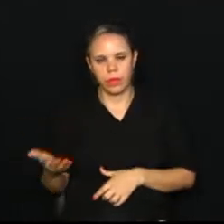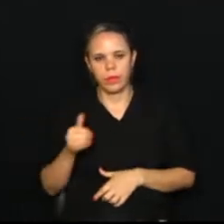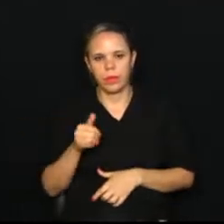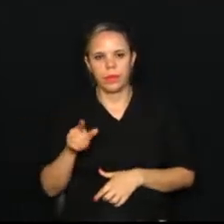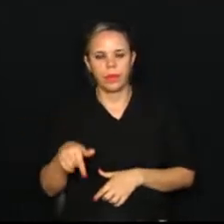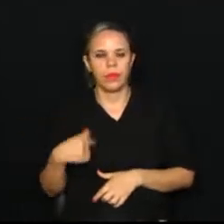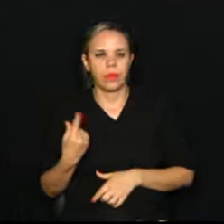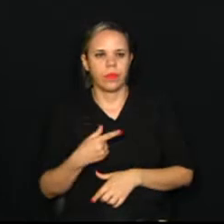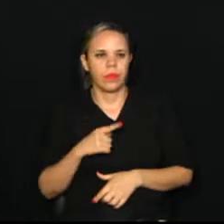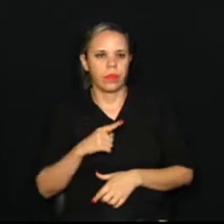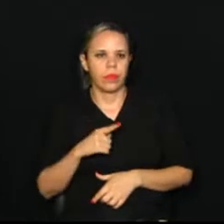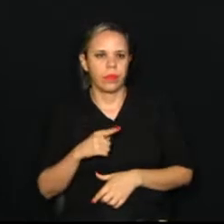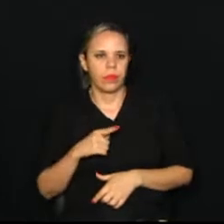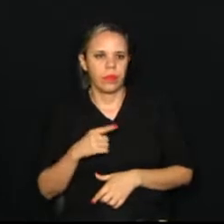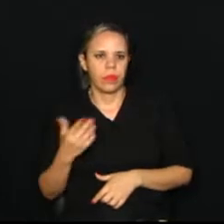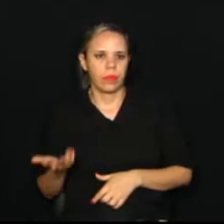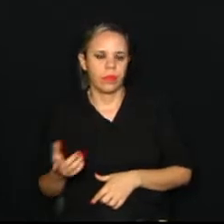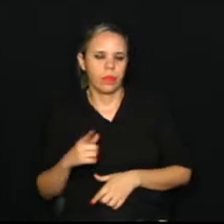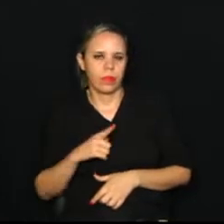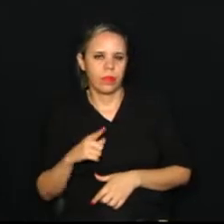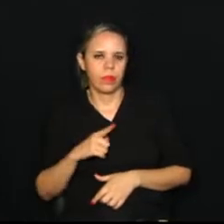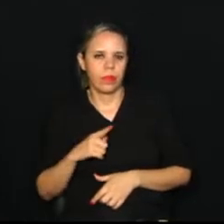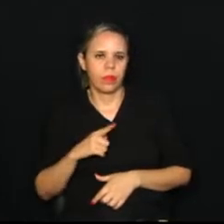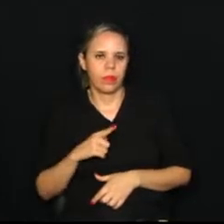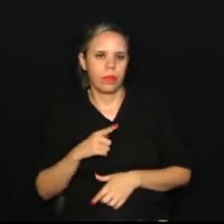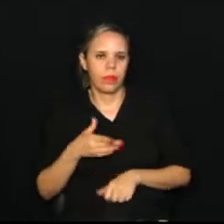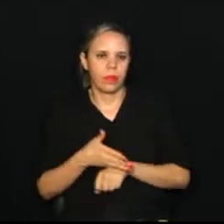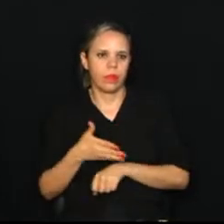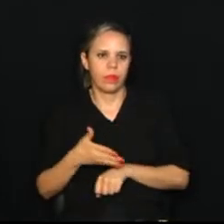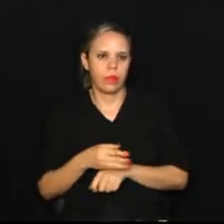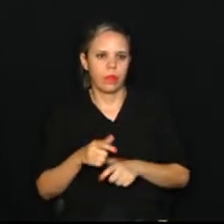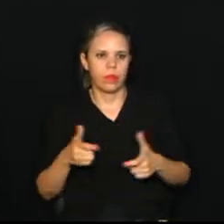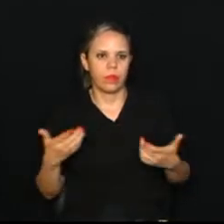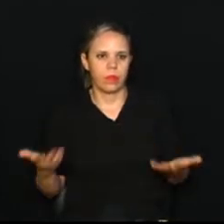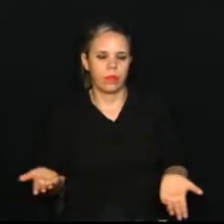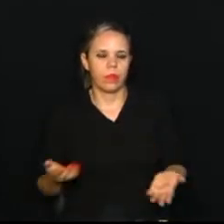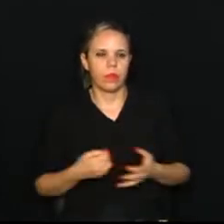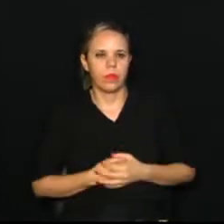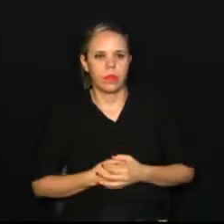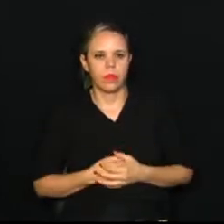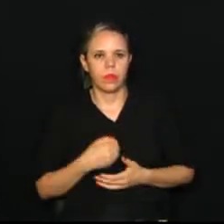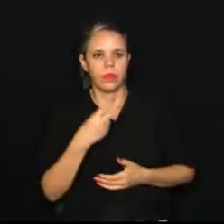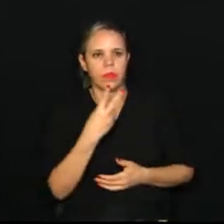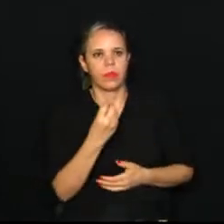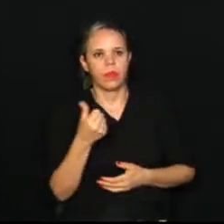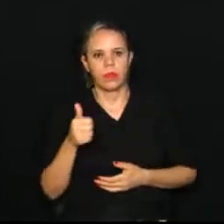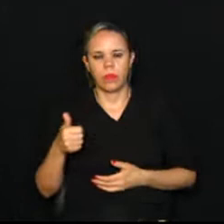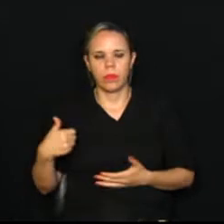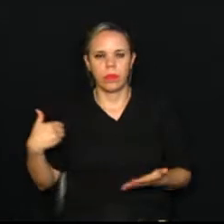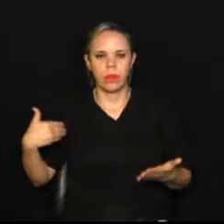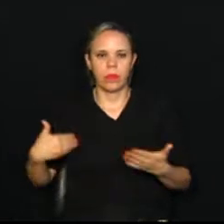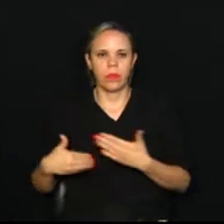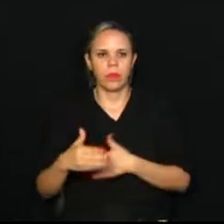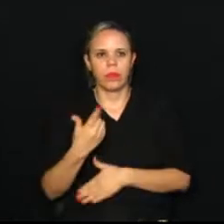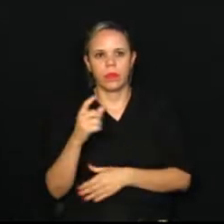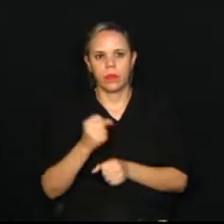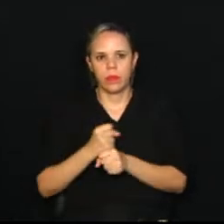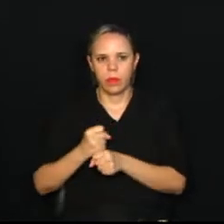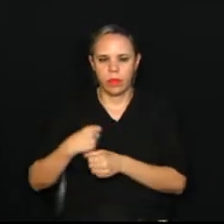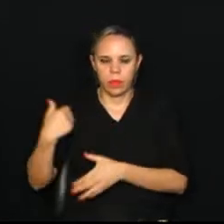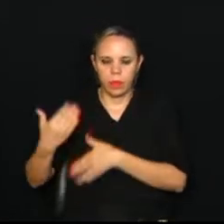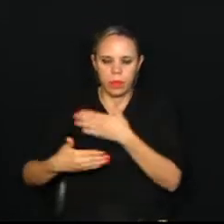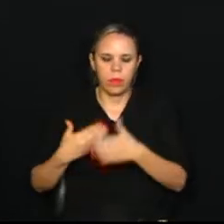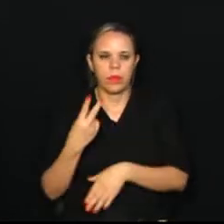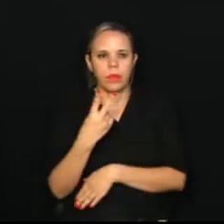que nós temos uma participação muito grande. De 2011 para cá, por exemplo, 10 anos, né?